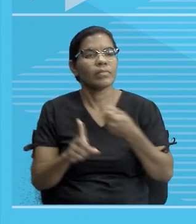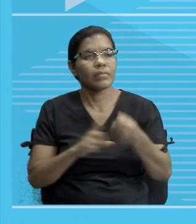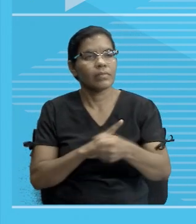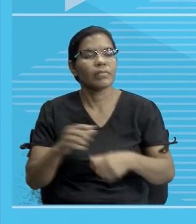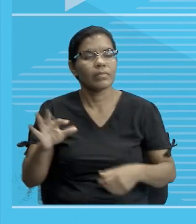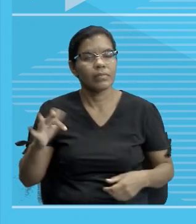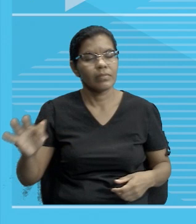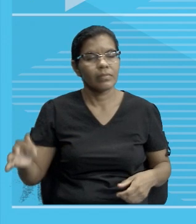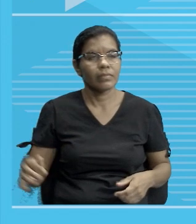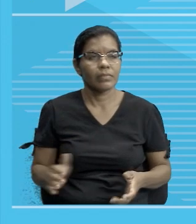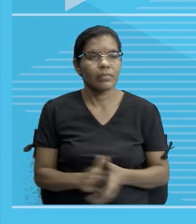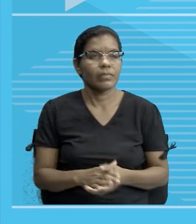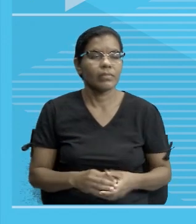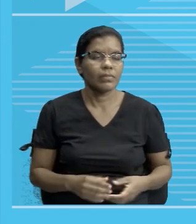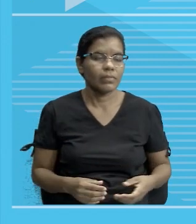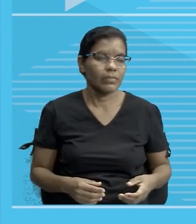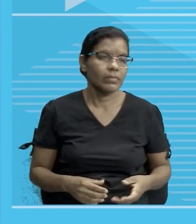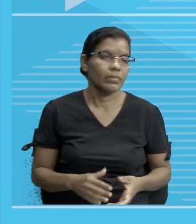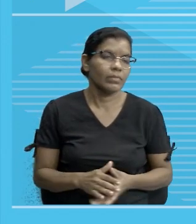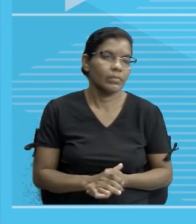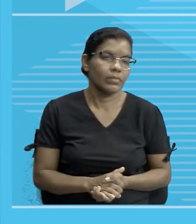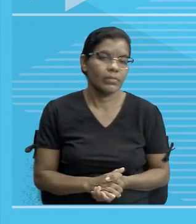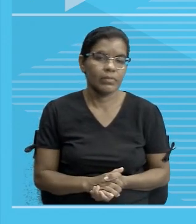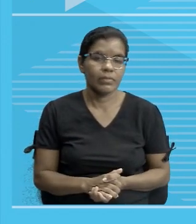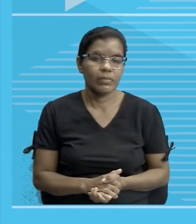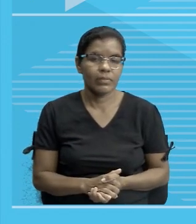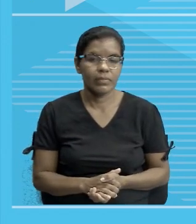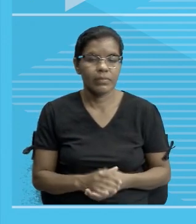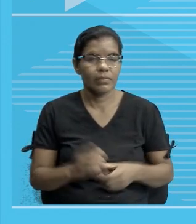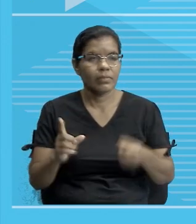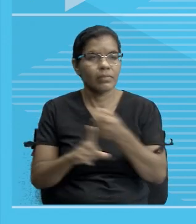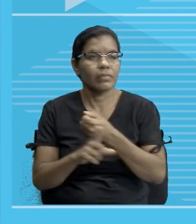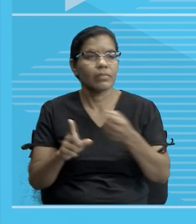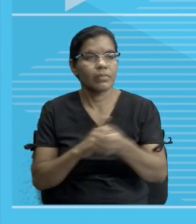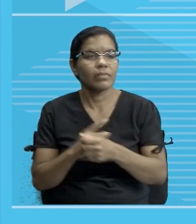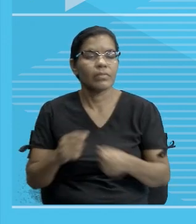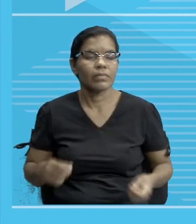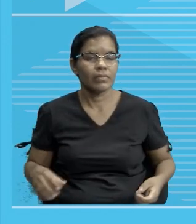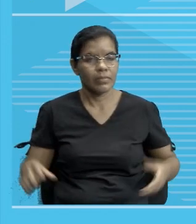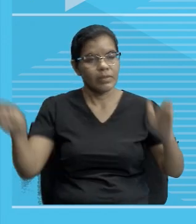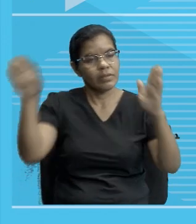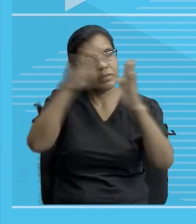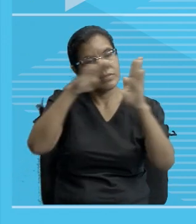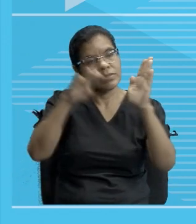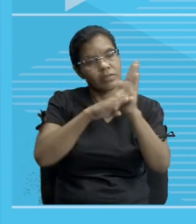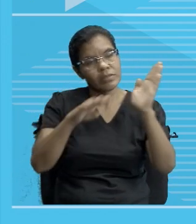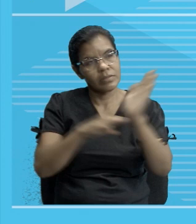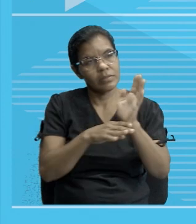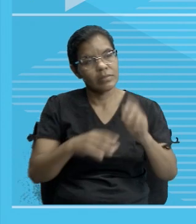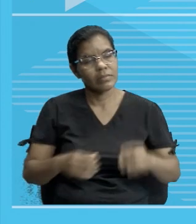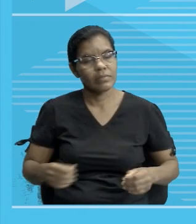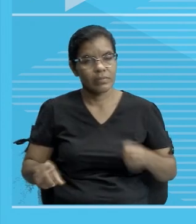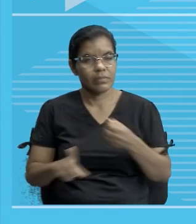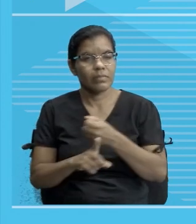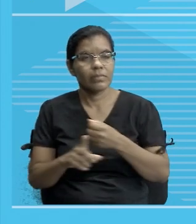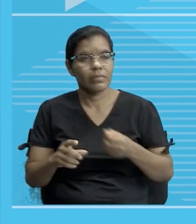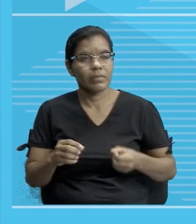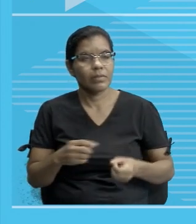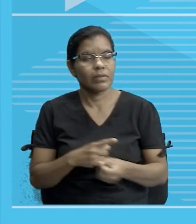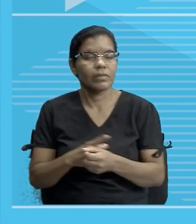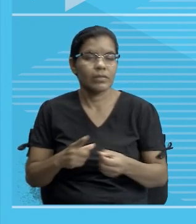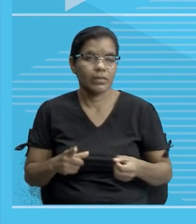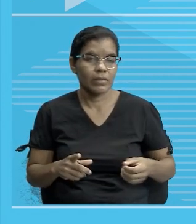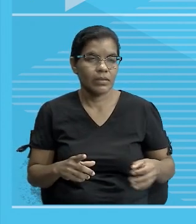é mais uma sociedade dos nobres, é uma sociedade de classes. E numa sociedade de